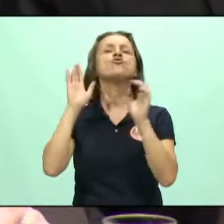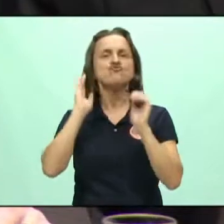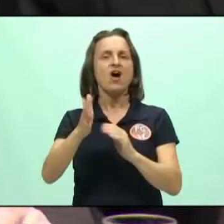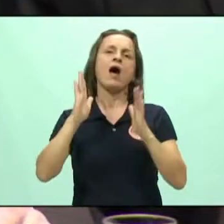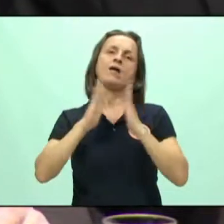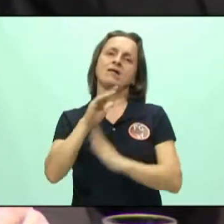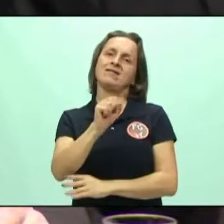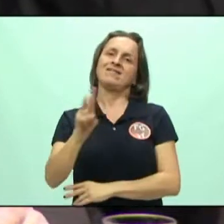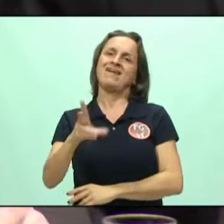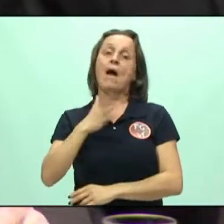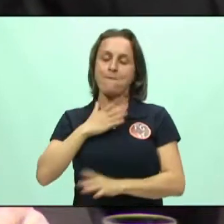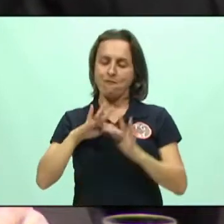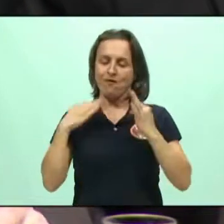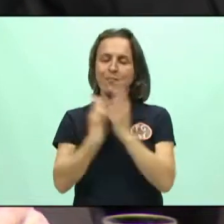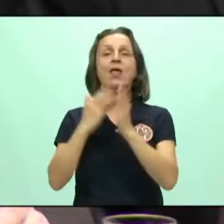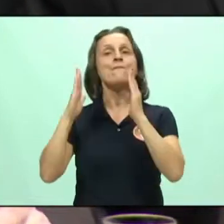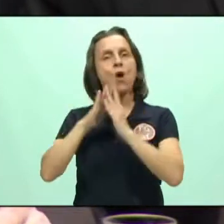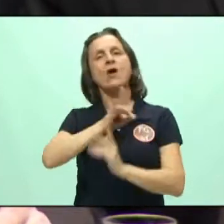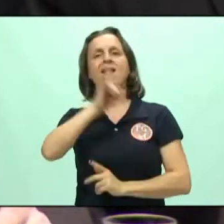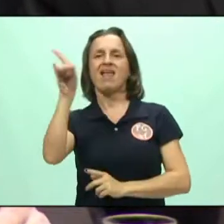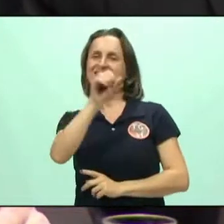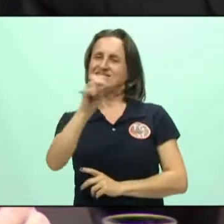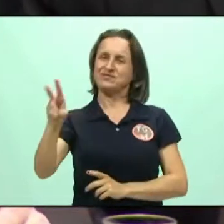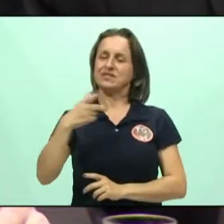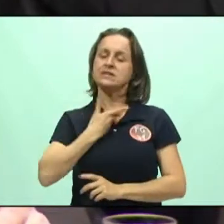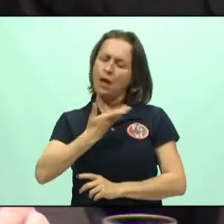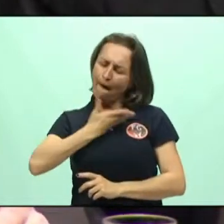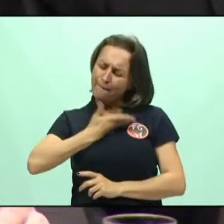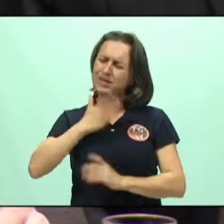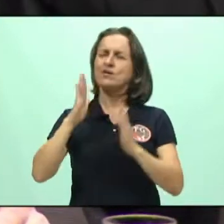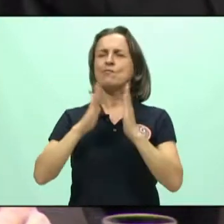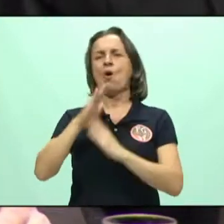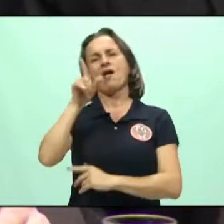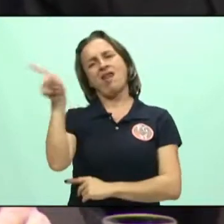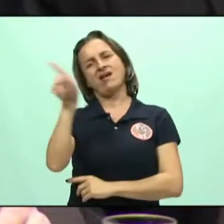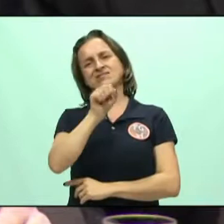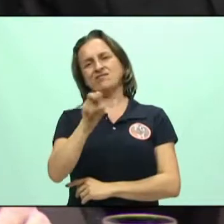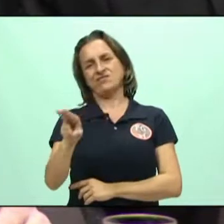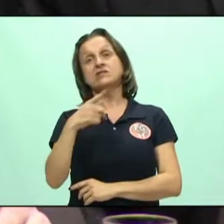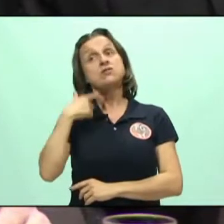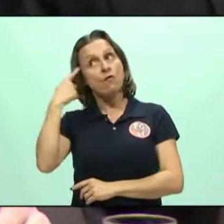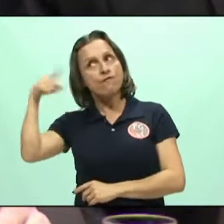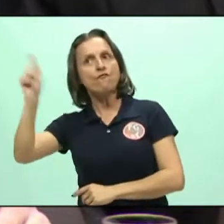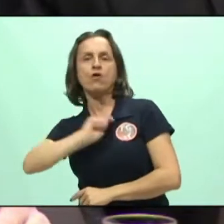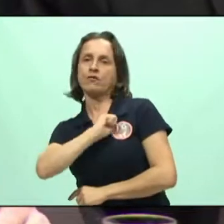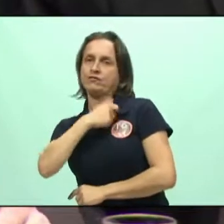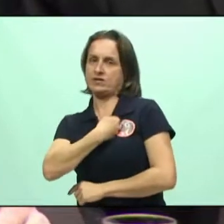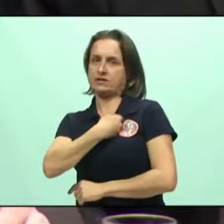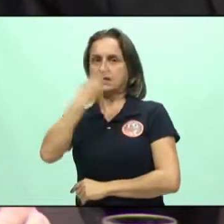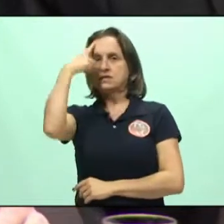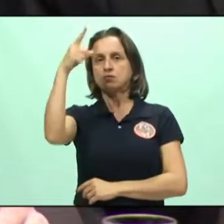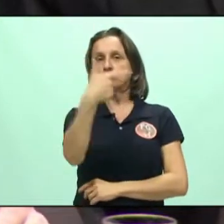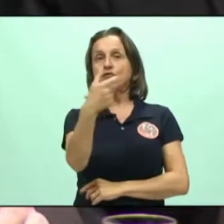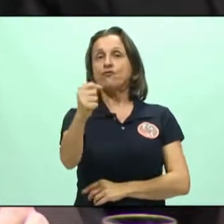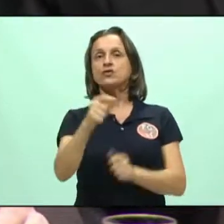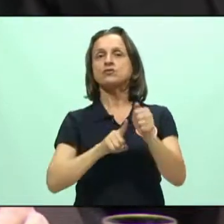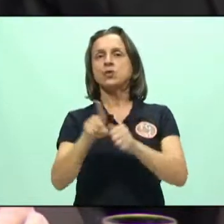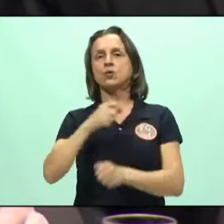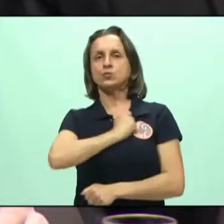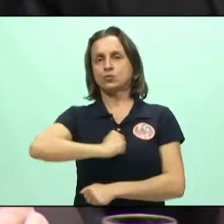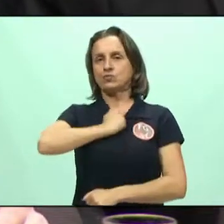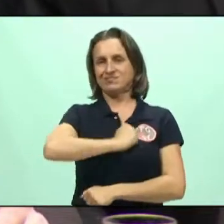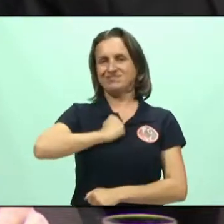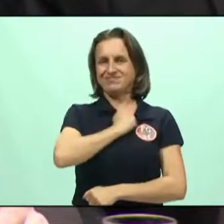São Vicente então nós temos muitos amigos lá é fui lá fiz a fiscalização no dia 28 de agosto